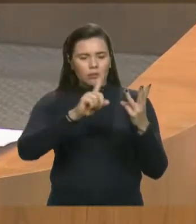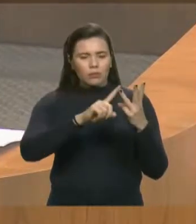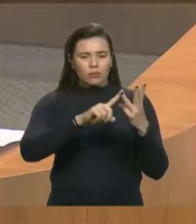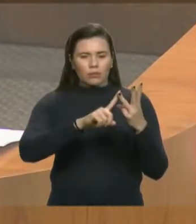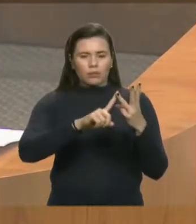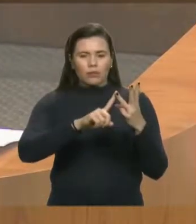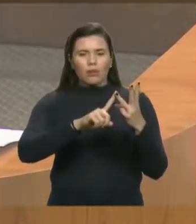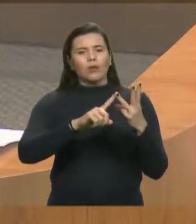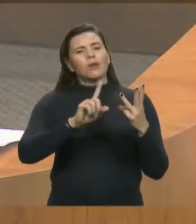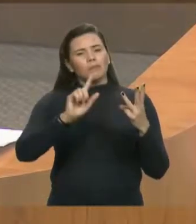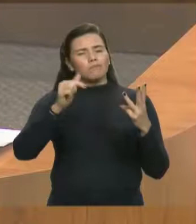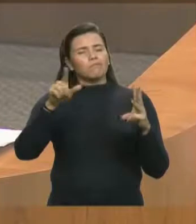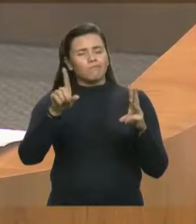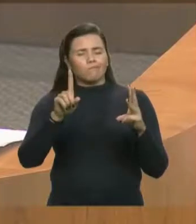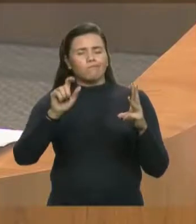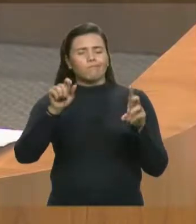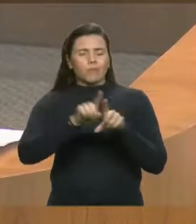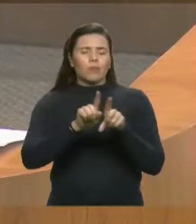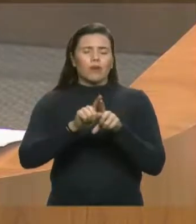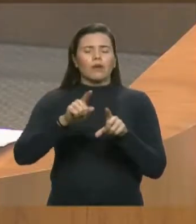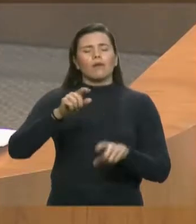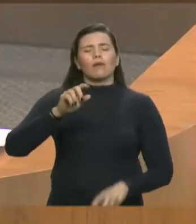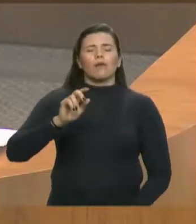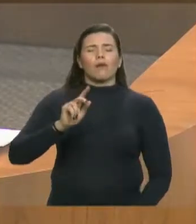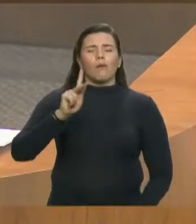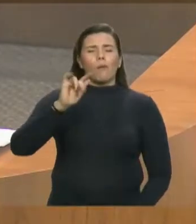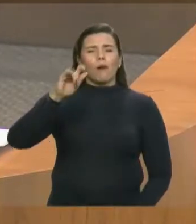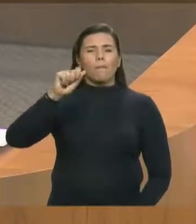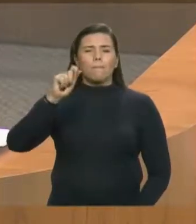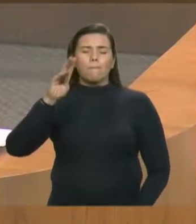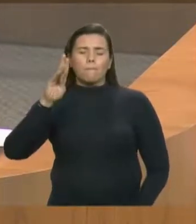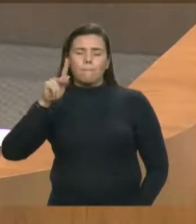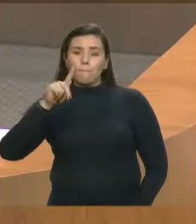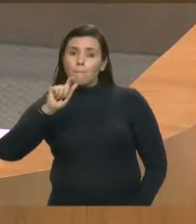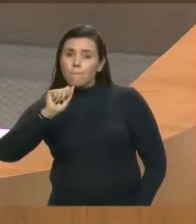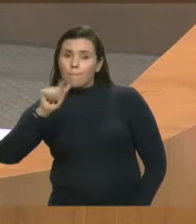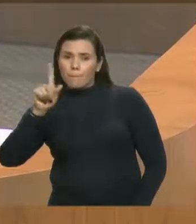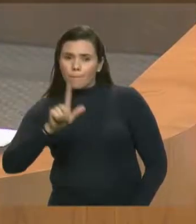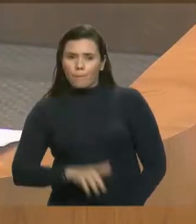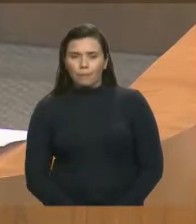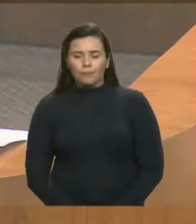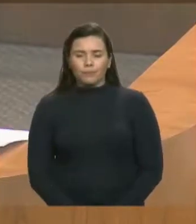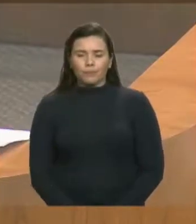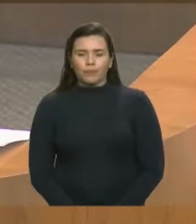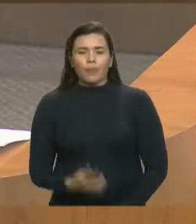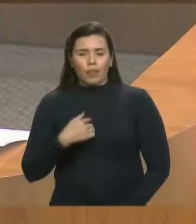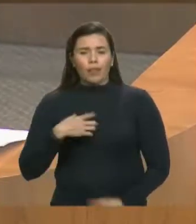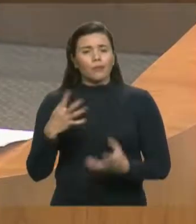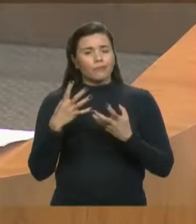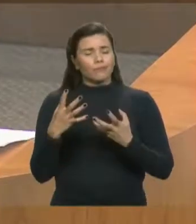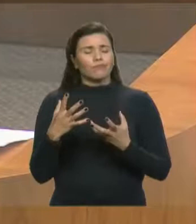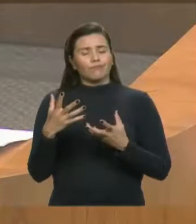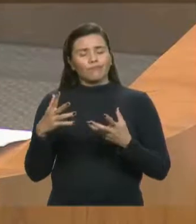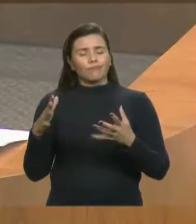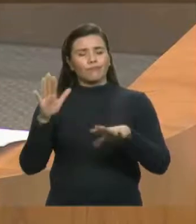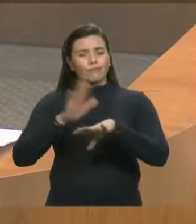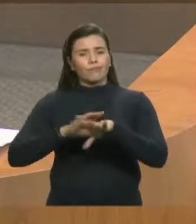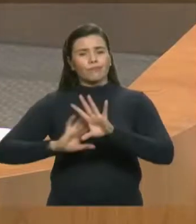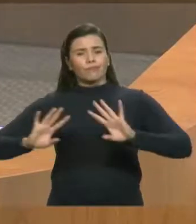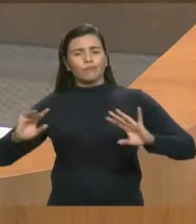números, mas eu quero principalmente chamar a atenção